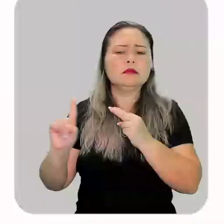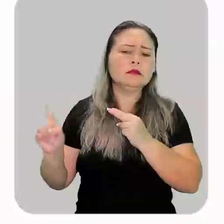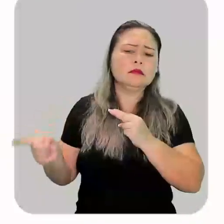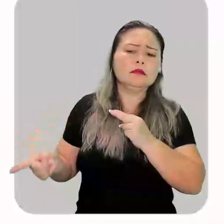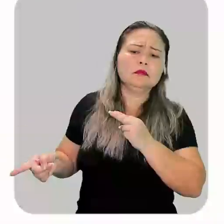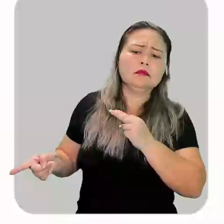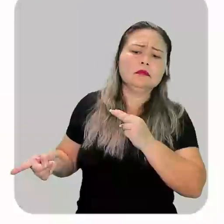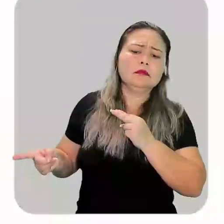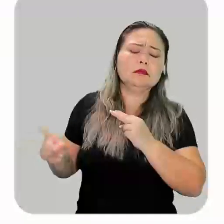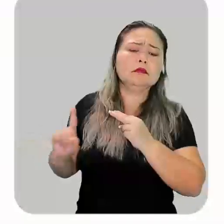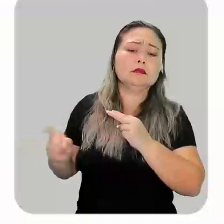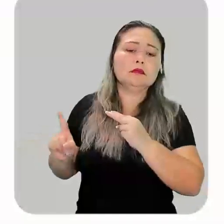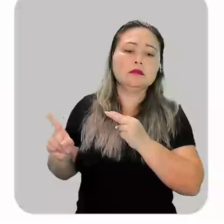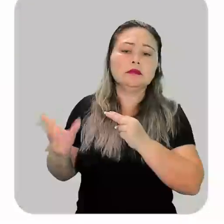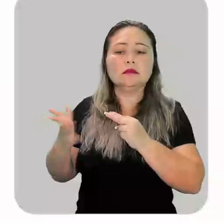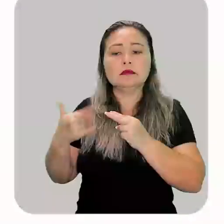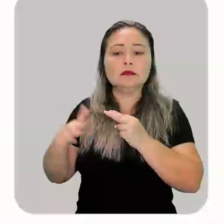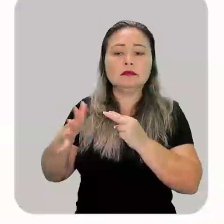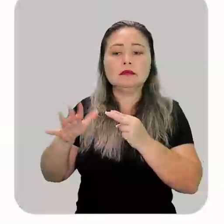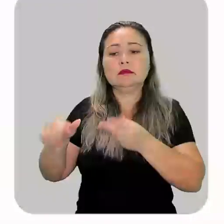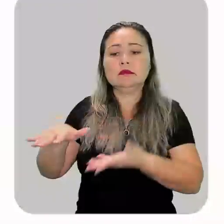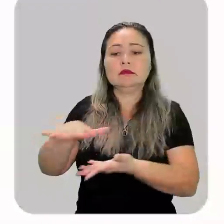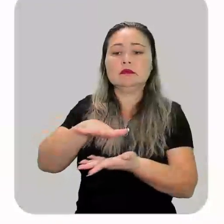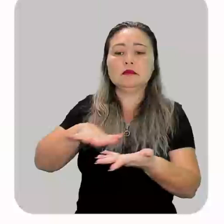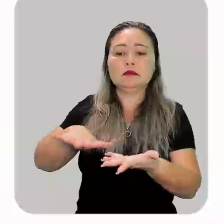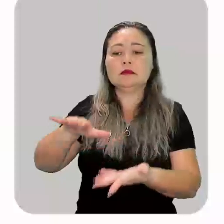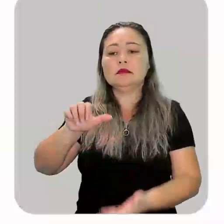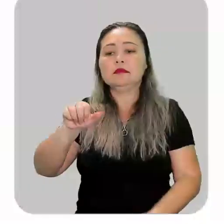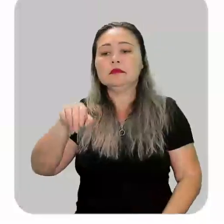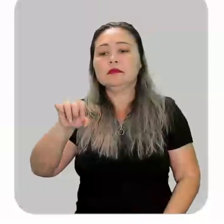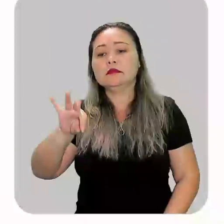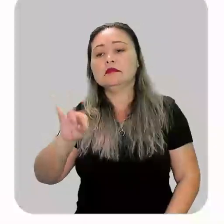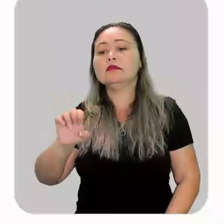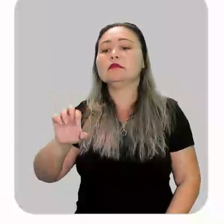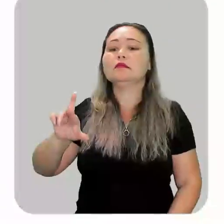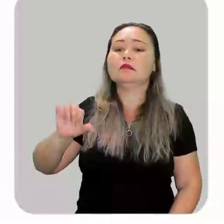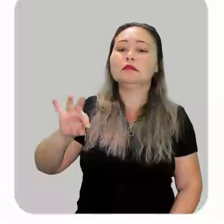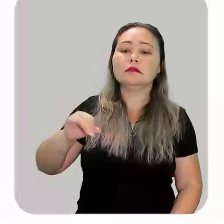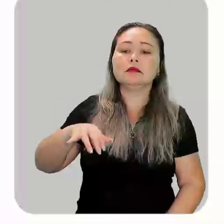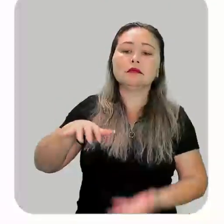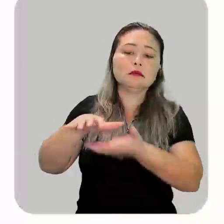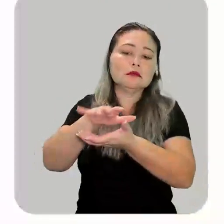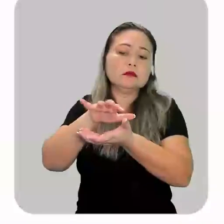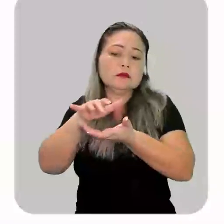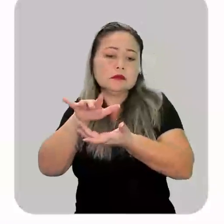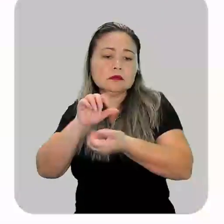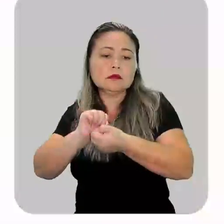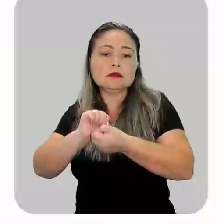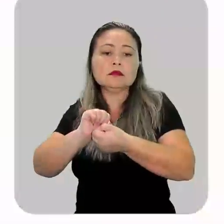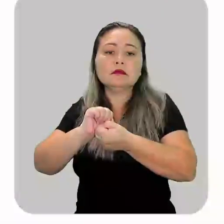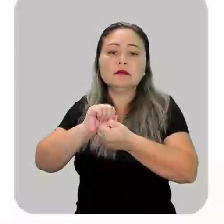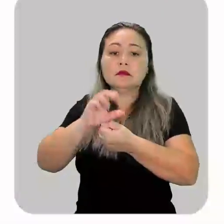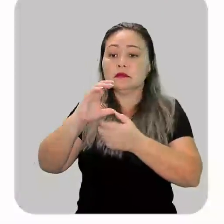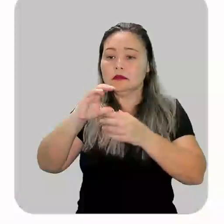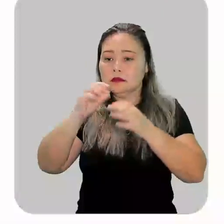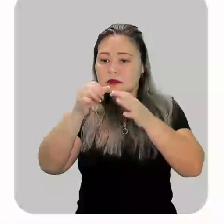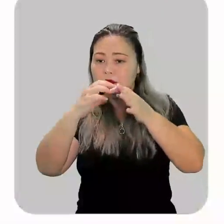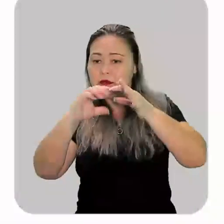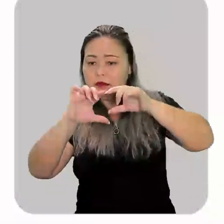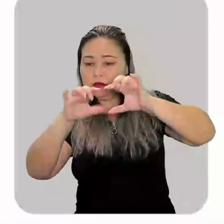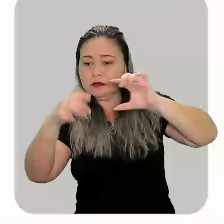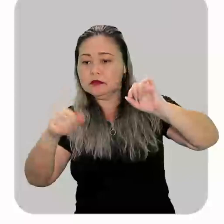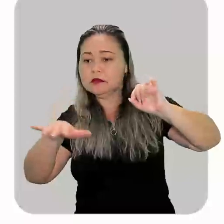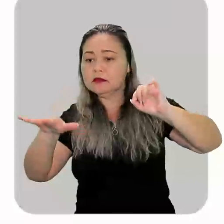vai provavelmente envolver geometria ou trigonometria, mas na maioria das vezes, quando já vai falando de cilindro,